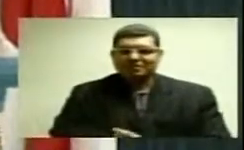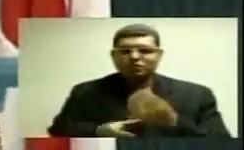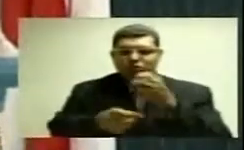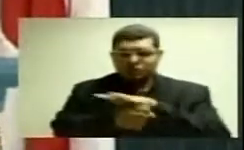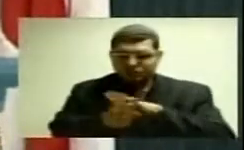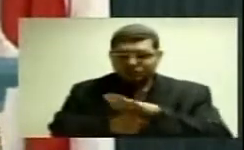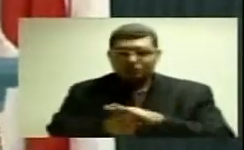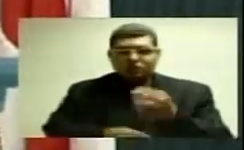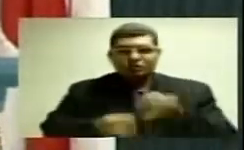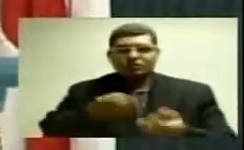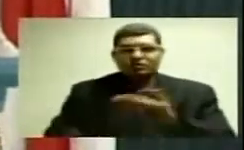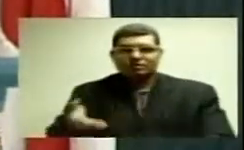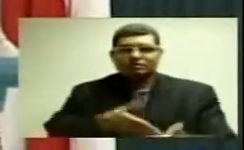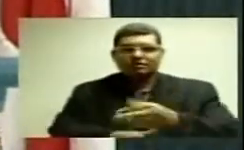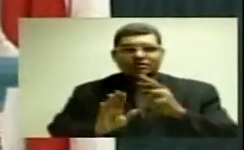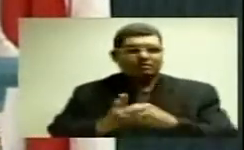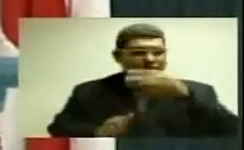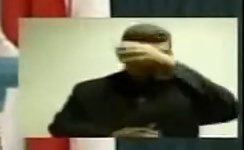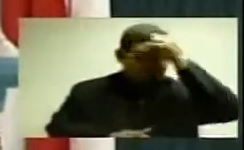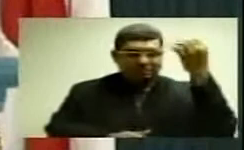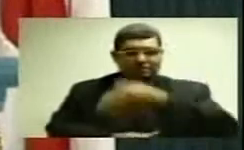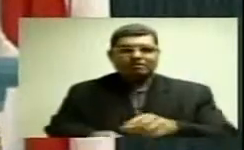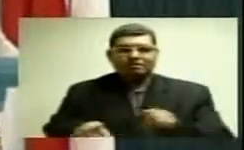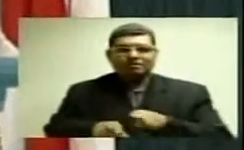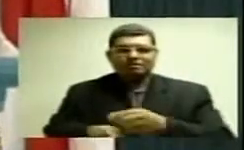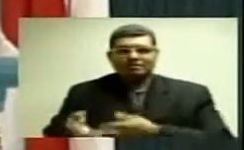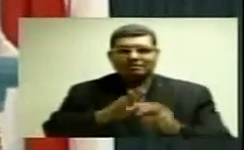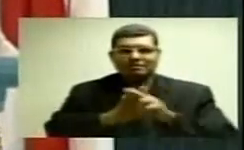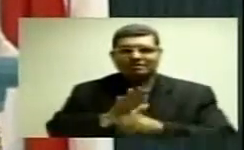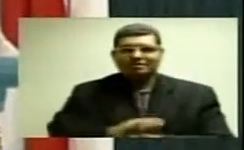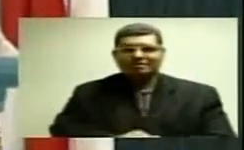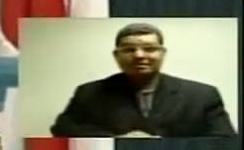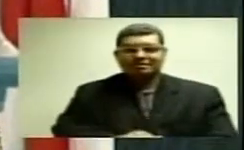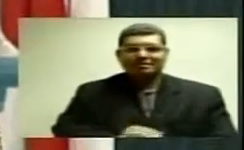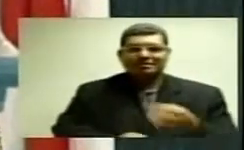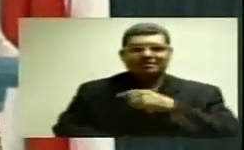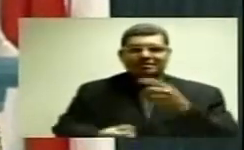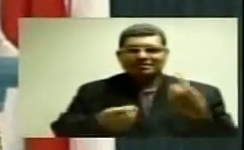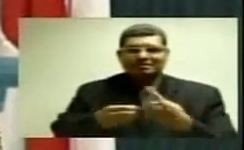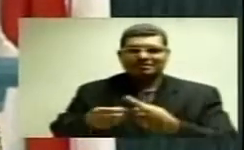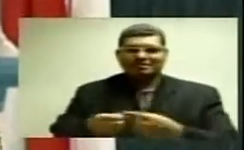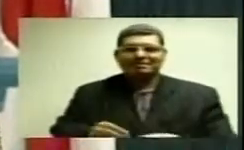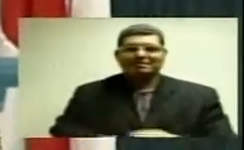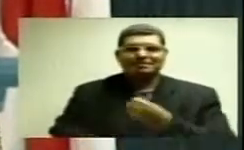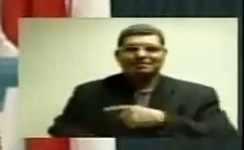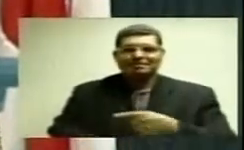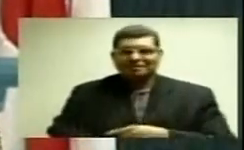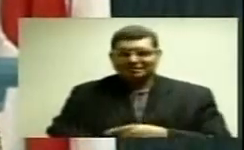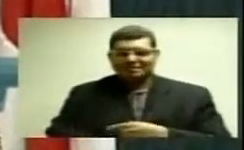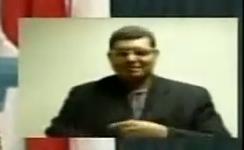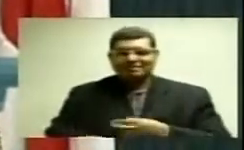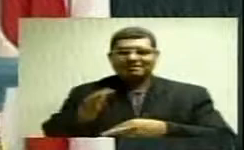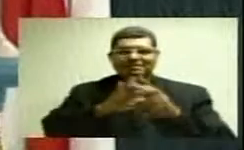acúmulo de processos na primeira instância na cidade de Manaus e a justiça funcionando e operando no interior do Estado. É esse que é o